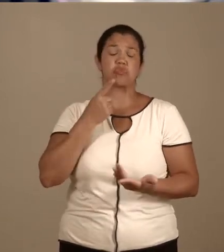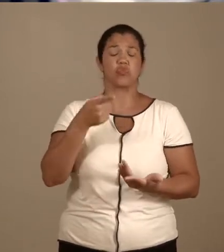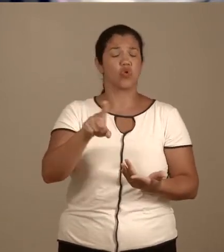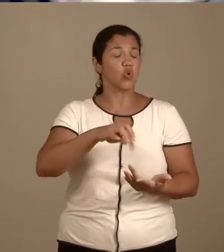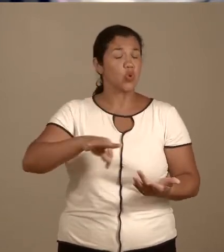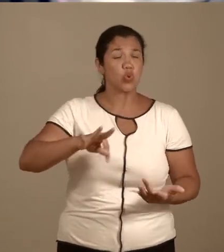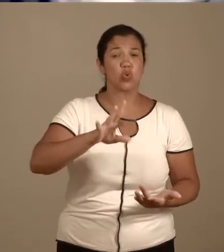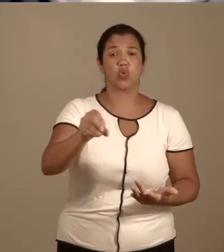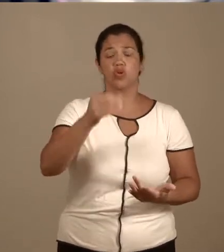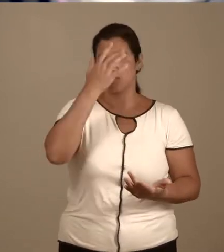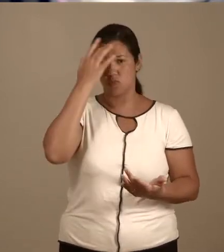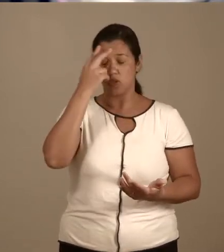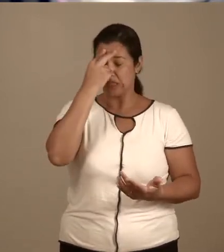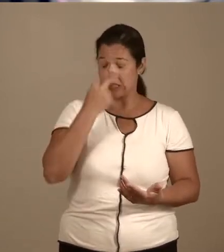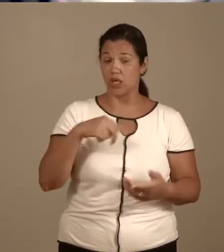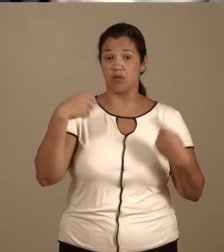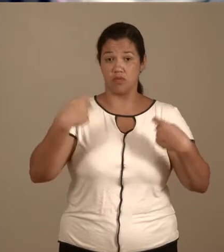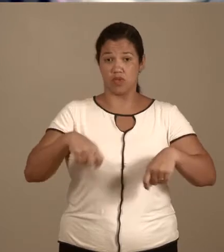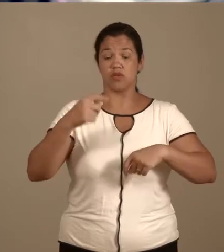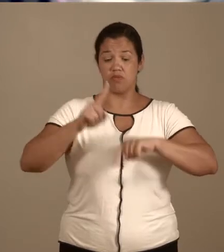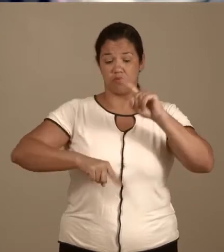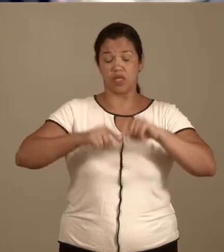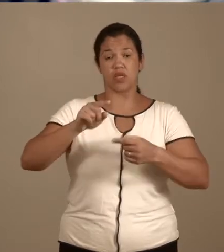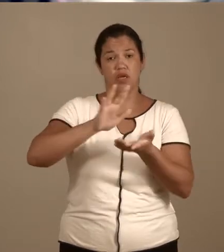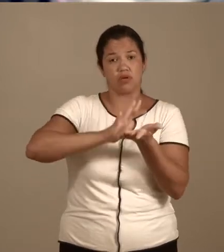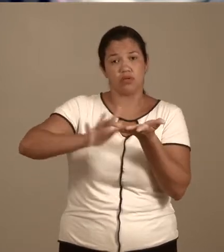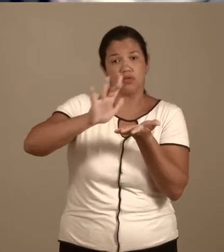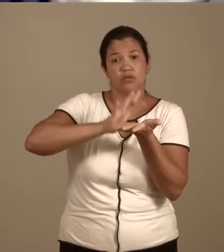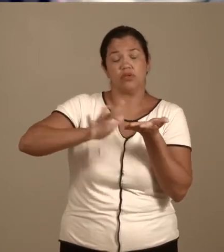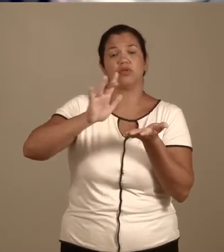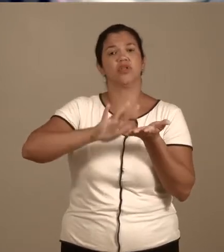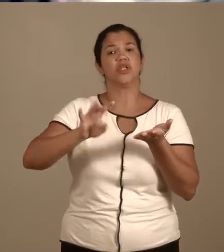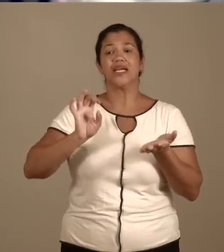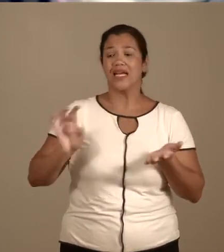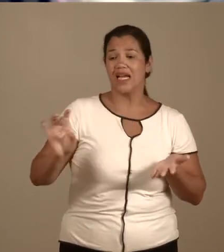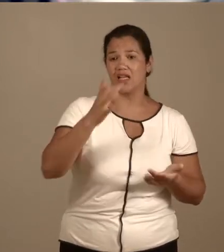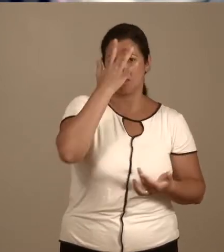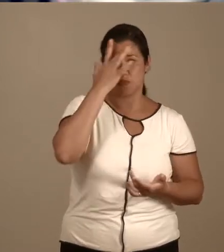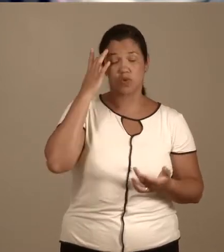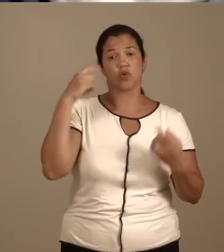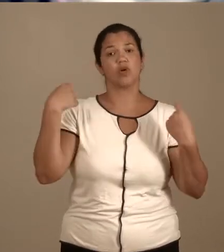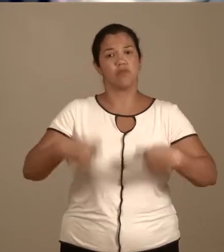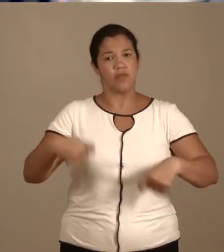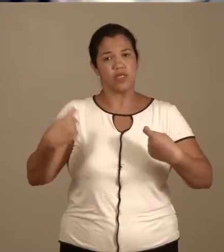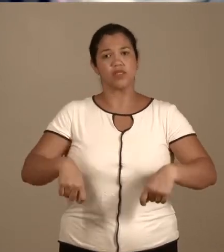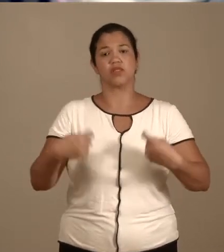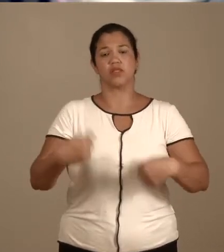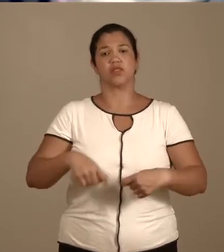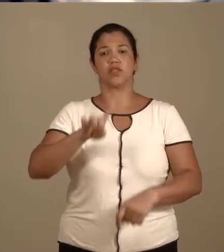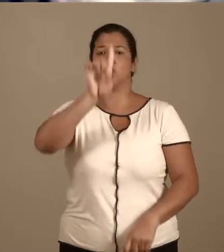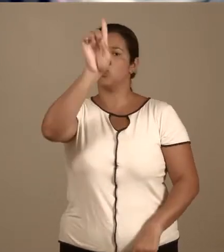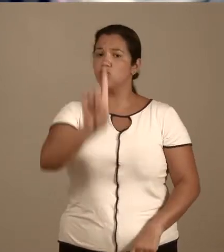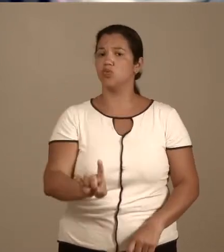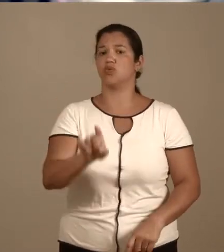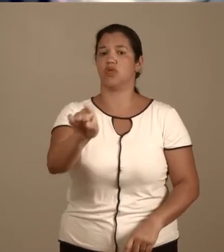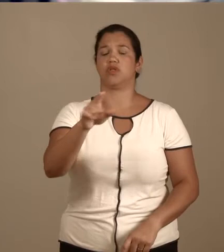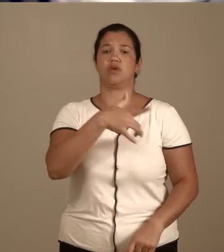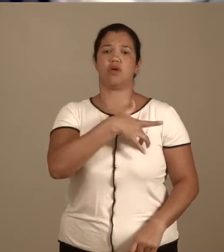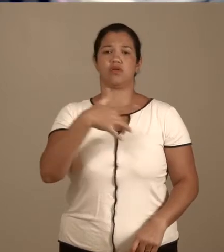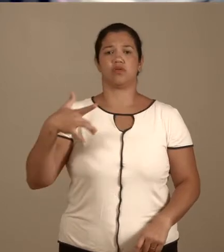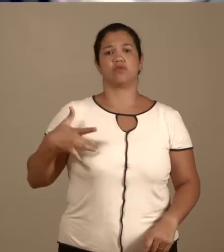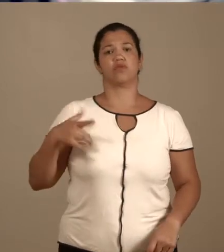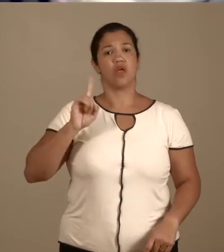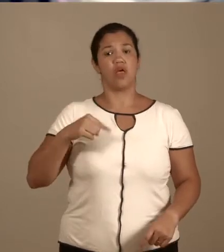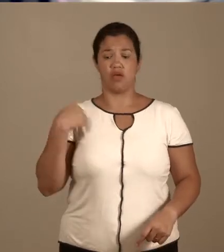todos eles, todas as pessoas cegas precisam do material em Braille e todas essas pessoas precisam do direito à